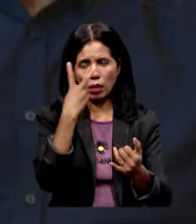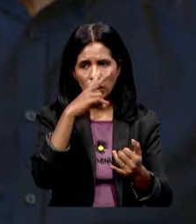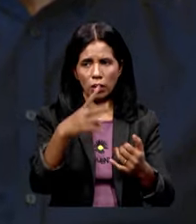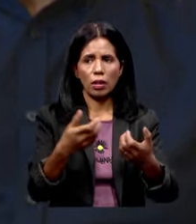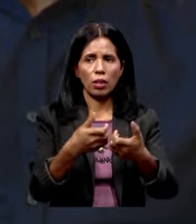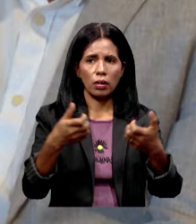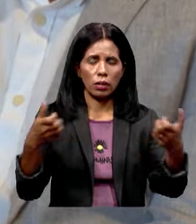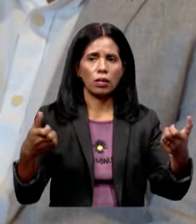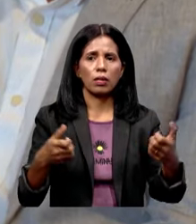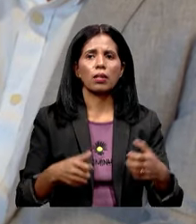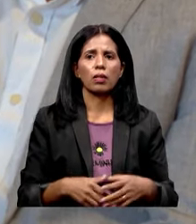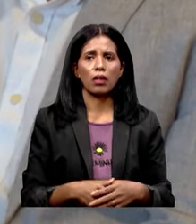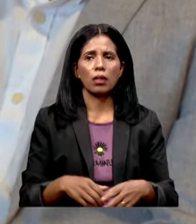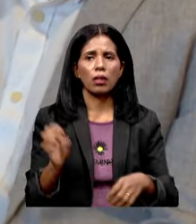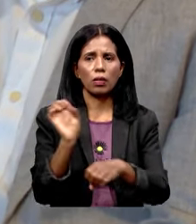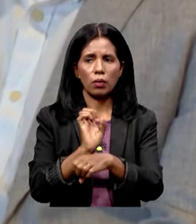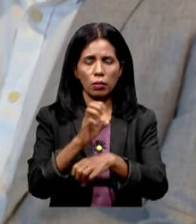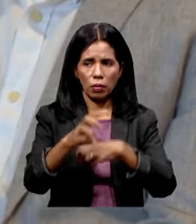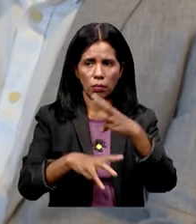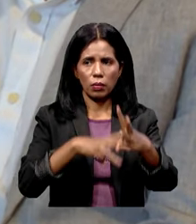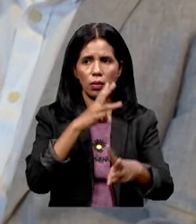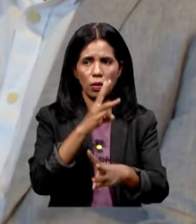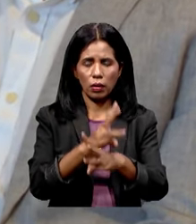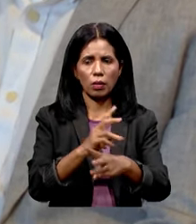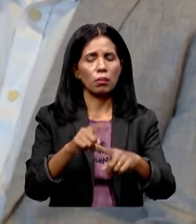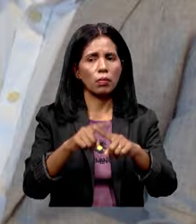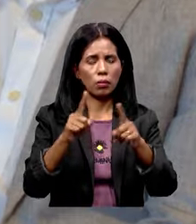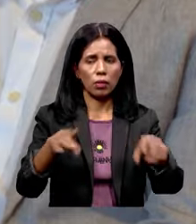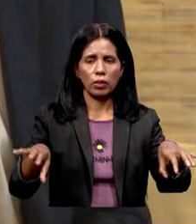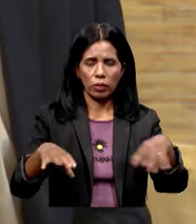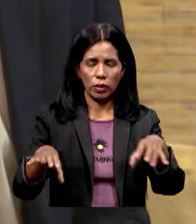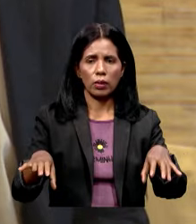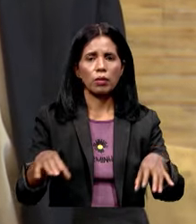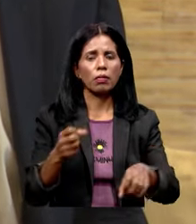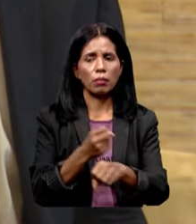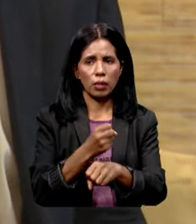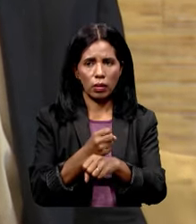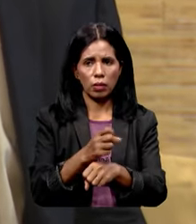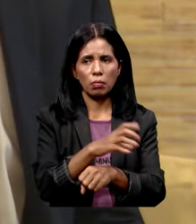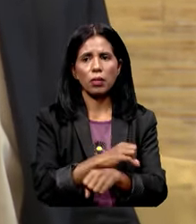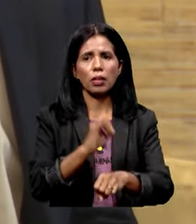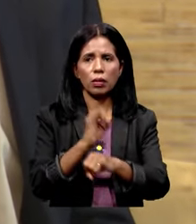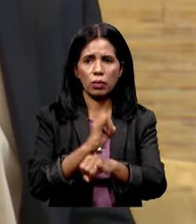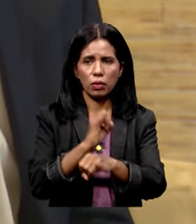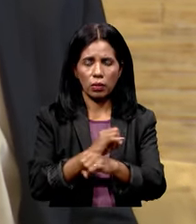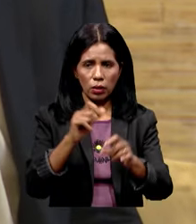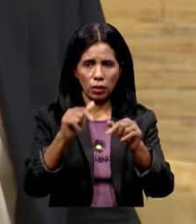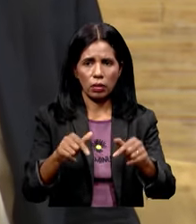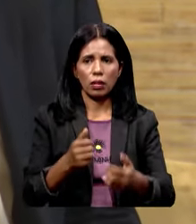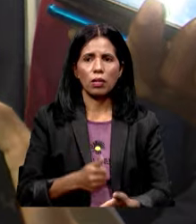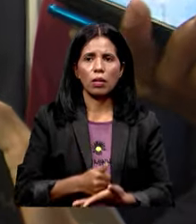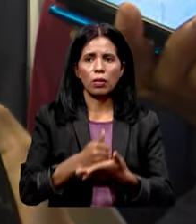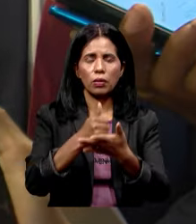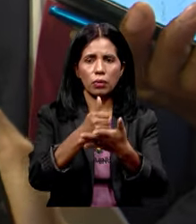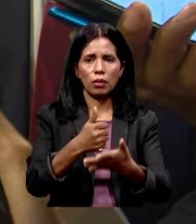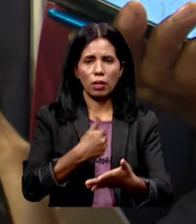torne a economia mundial, mas ia mos esforços para que lili indústria né, a tu defende a ancata